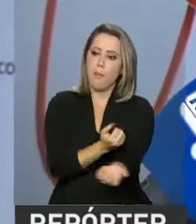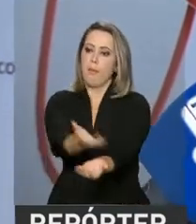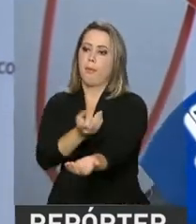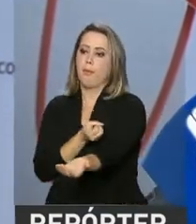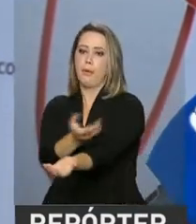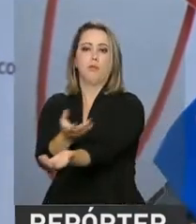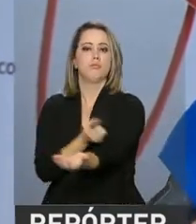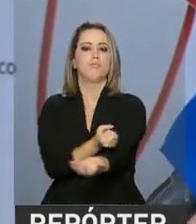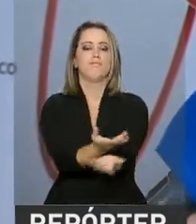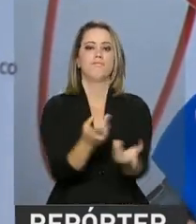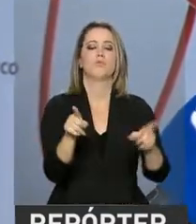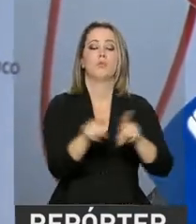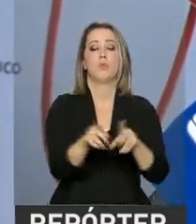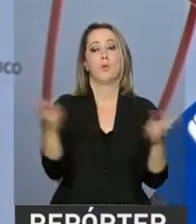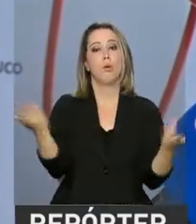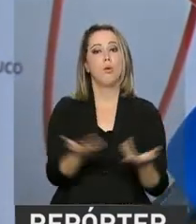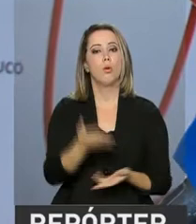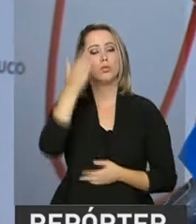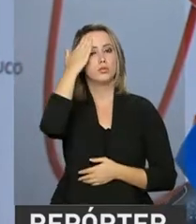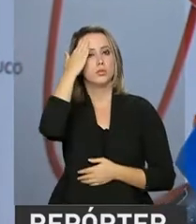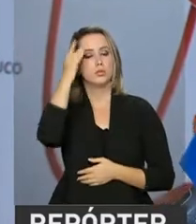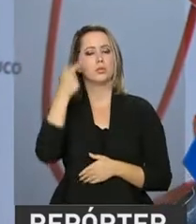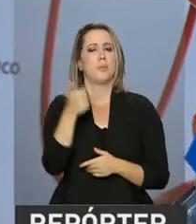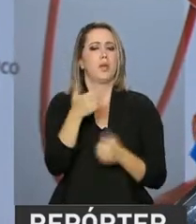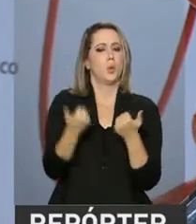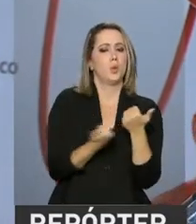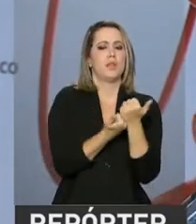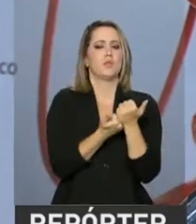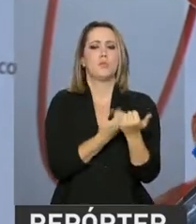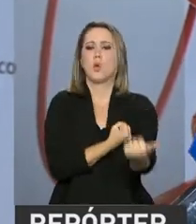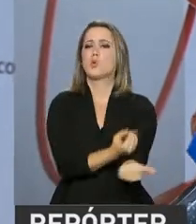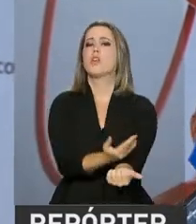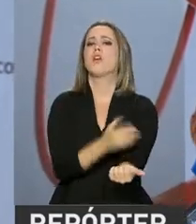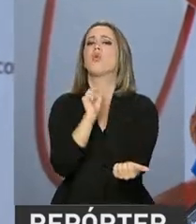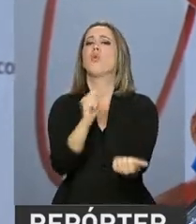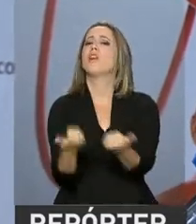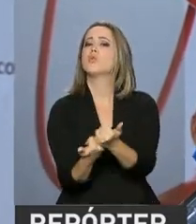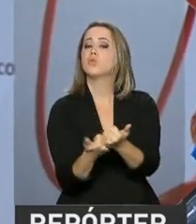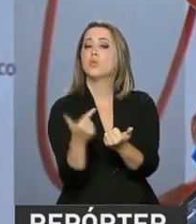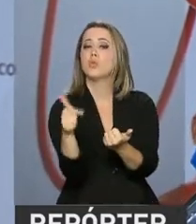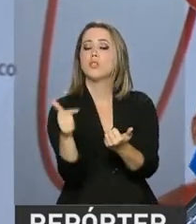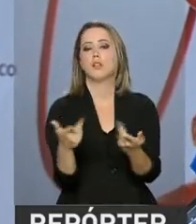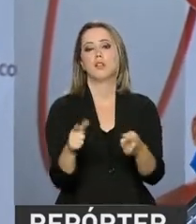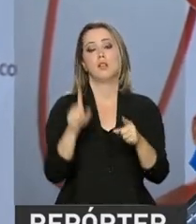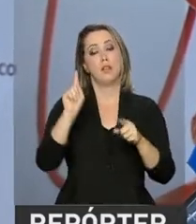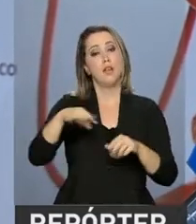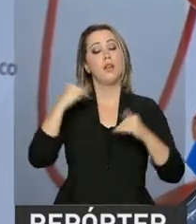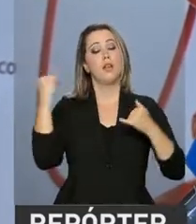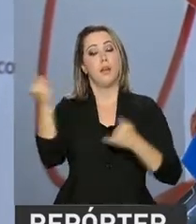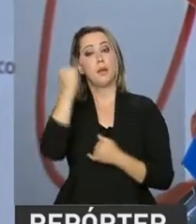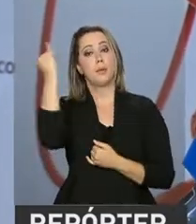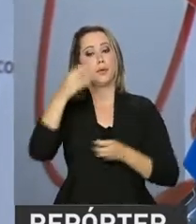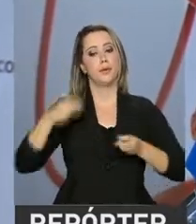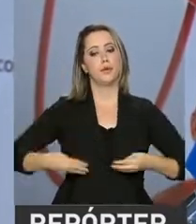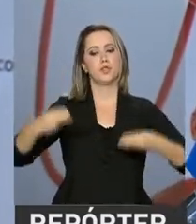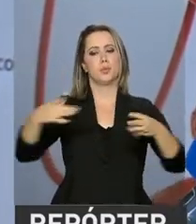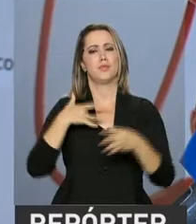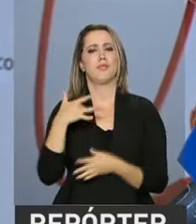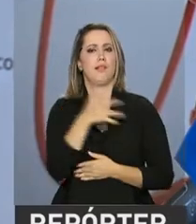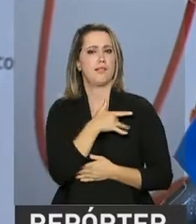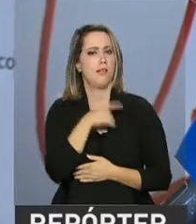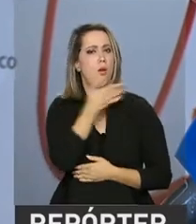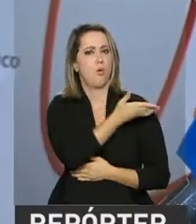de estar aqui hoje, né, lançando a campanha, demonstrando que para o Ministério da Saúde é fundamental a doação de